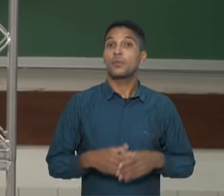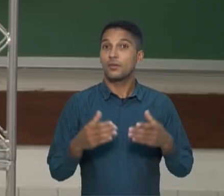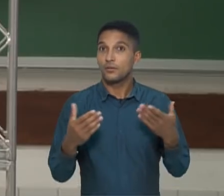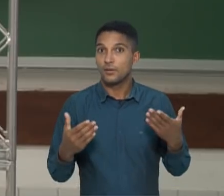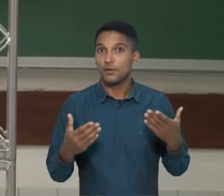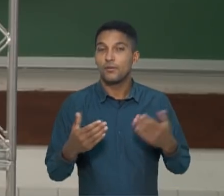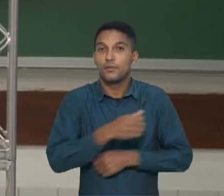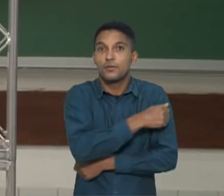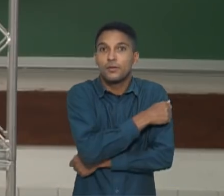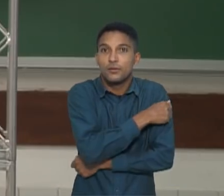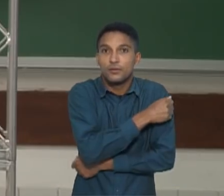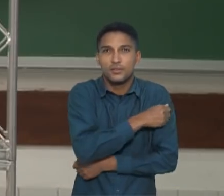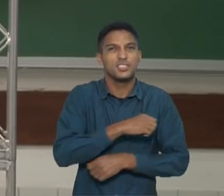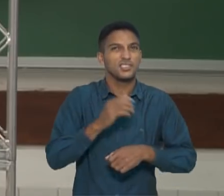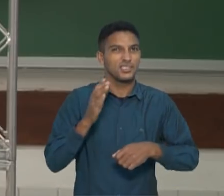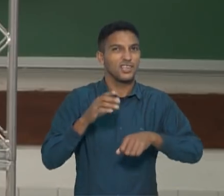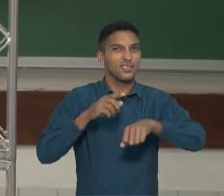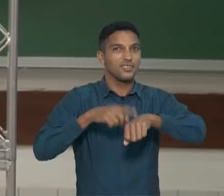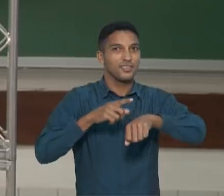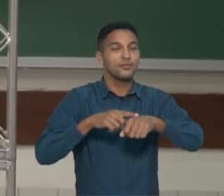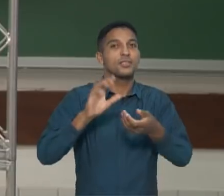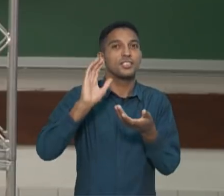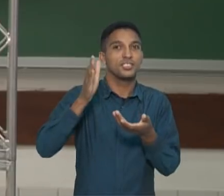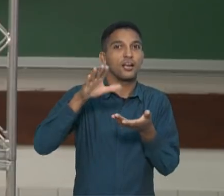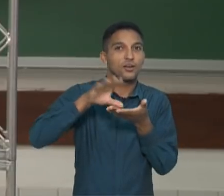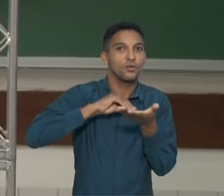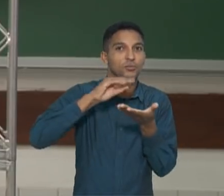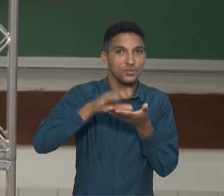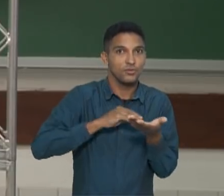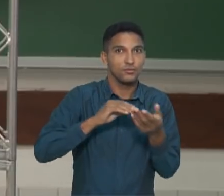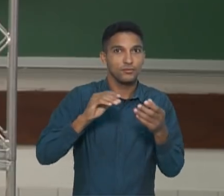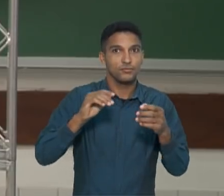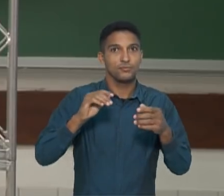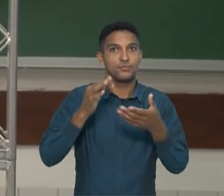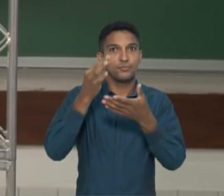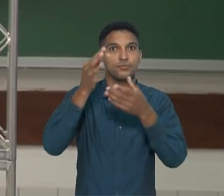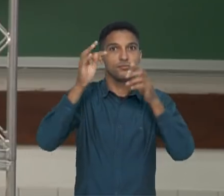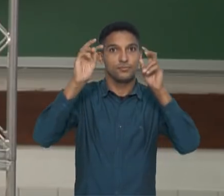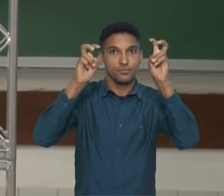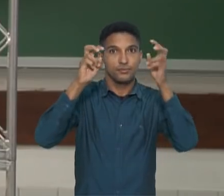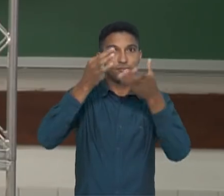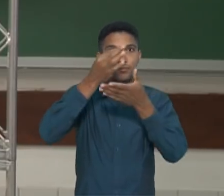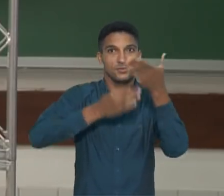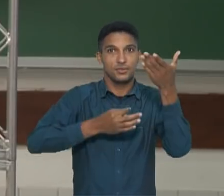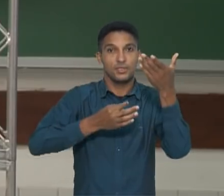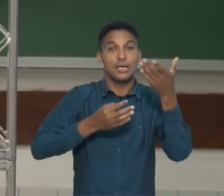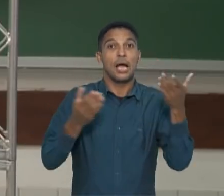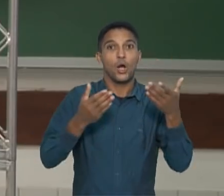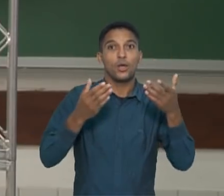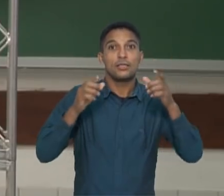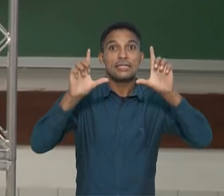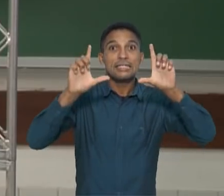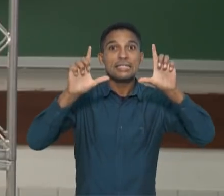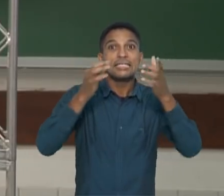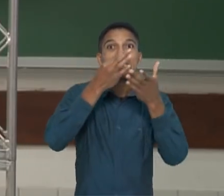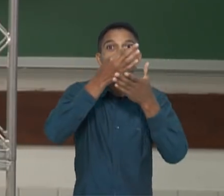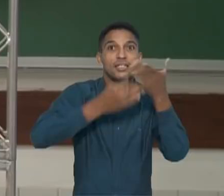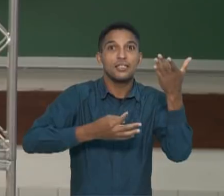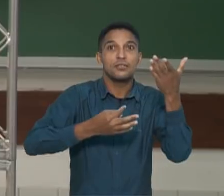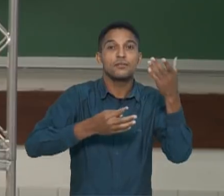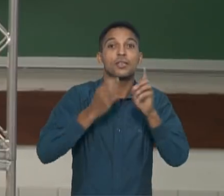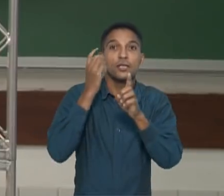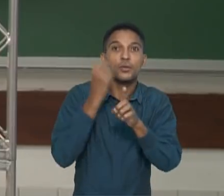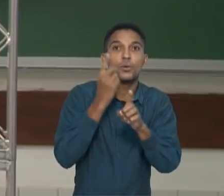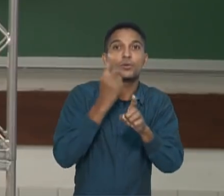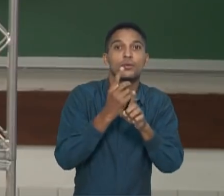Então, galera, acho que já deu tempo de vocês copiarem o enunciado, né? Então, vocês têm que identificar momentos do texto que explicitam,